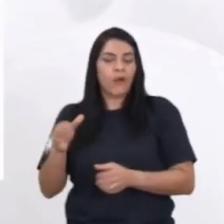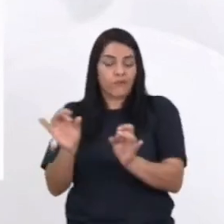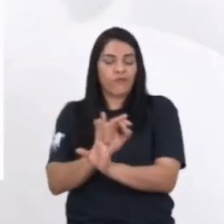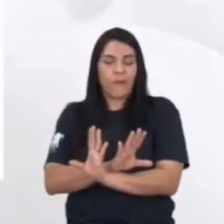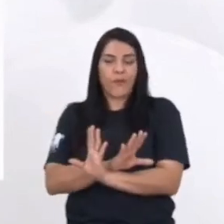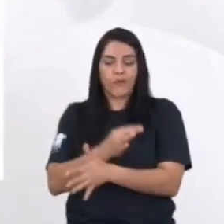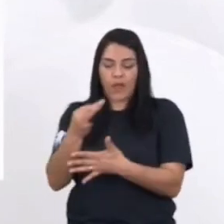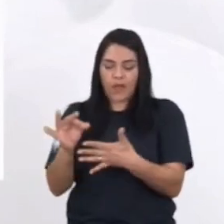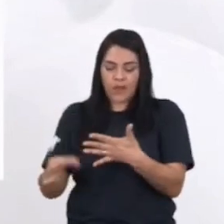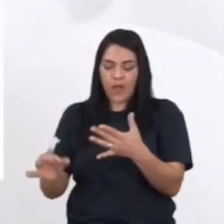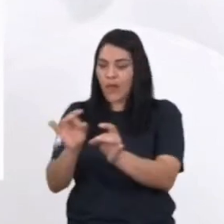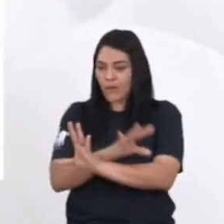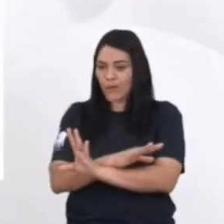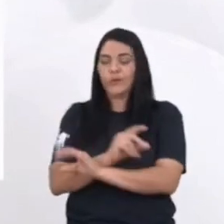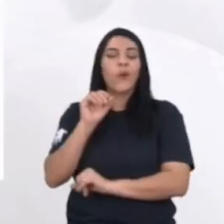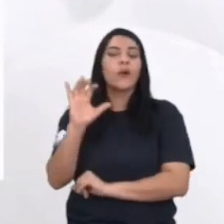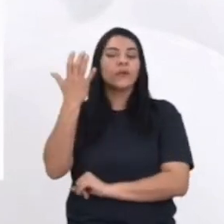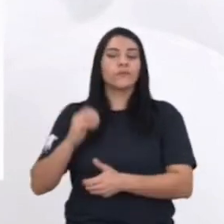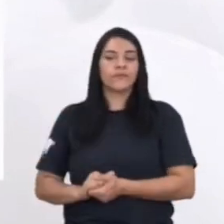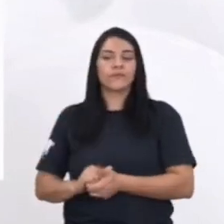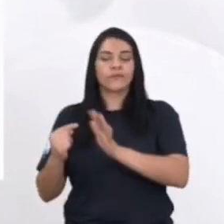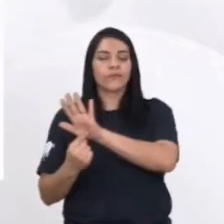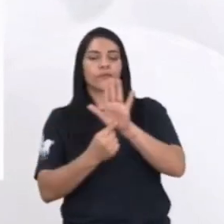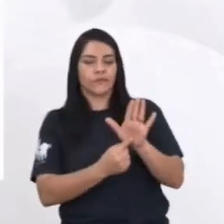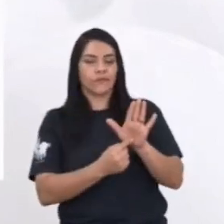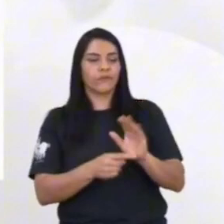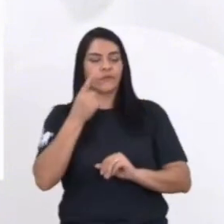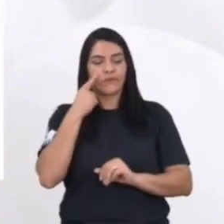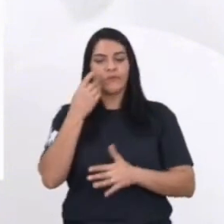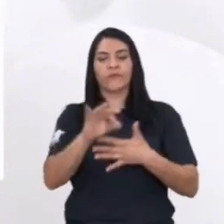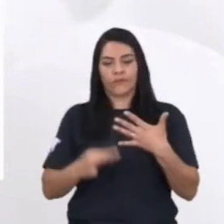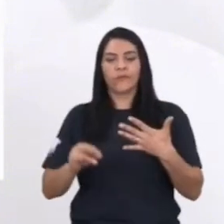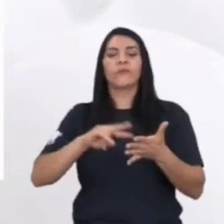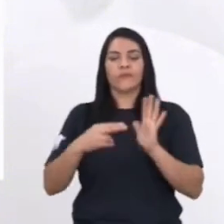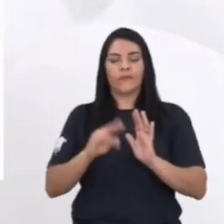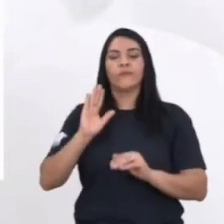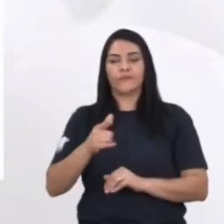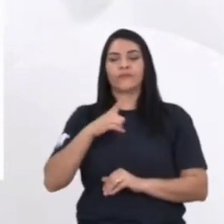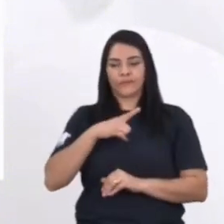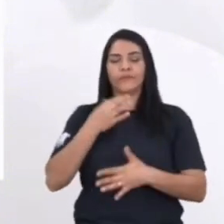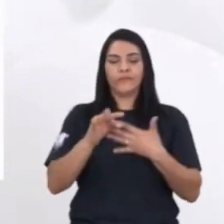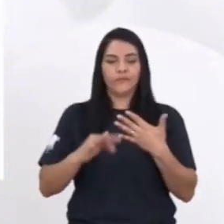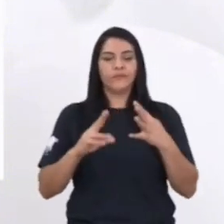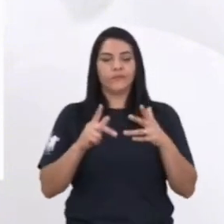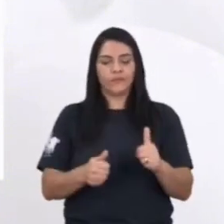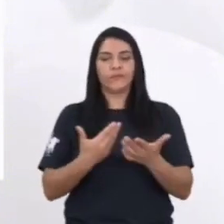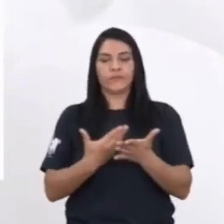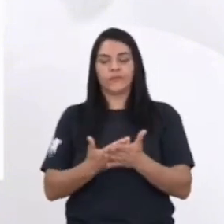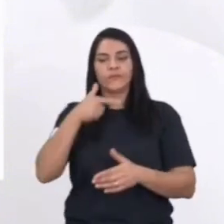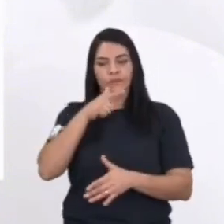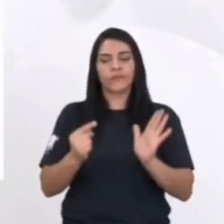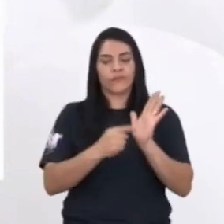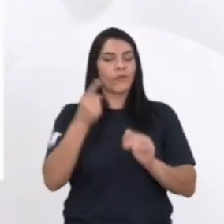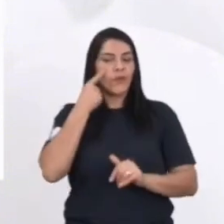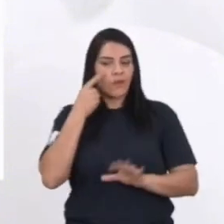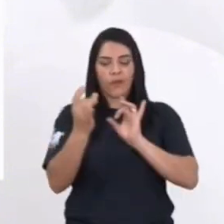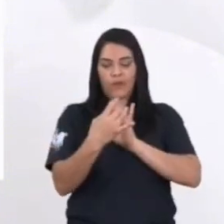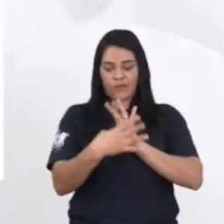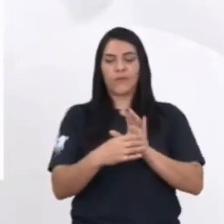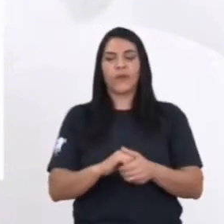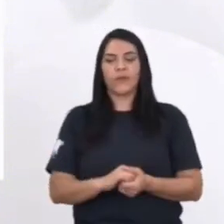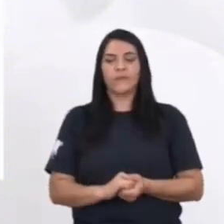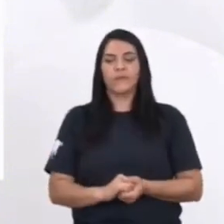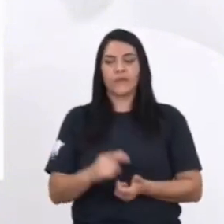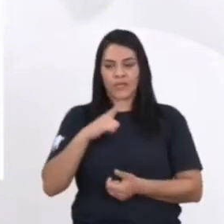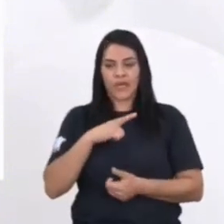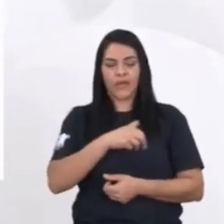essa correção pelo assistente de correção, vai aparecer ver correção. Quer dizer que houve já a correção e o estudante consegue clicar para ver esse feedback, né? Essa correção e esse feedback